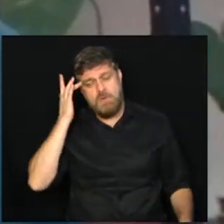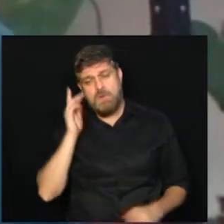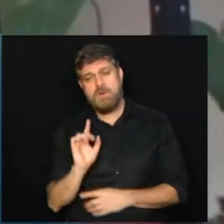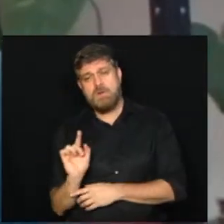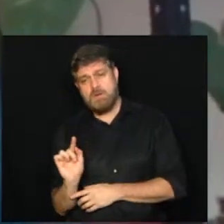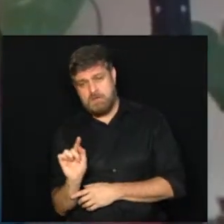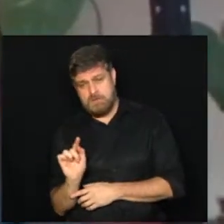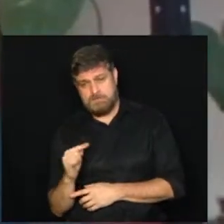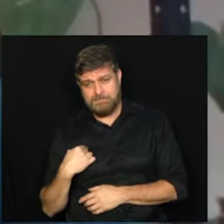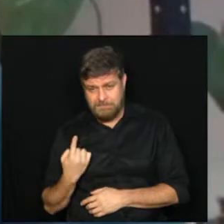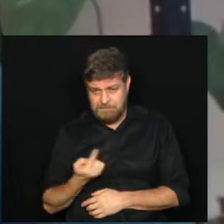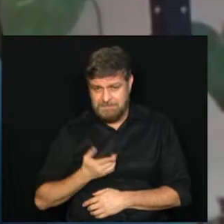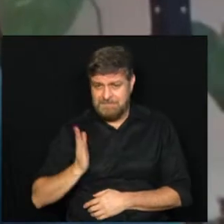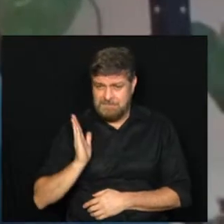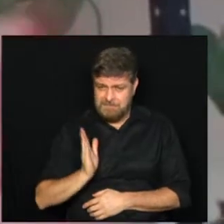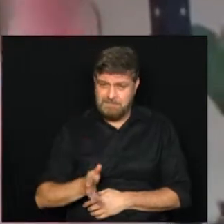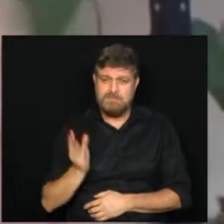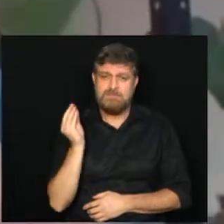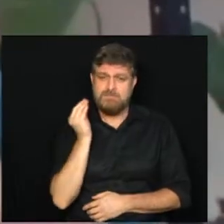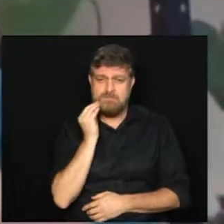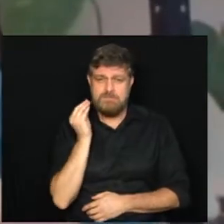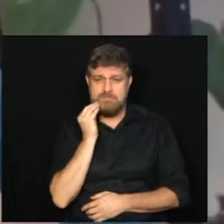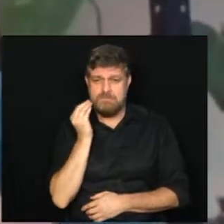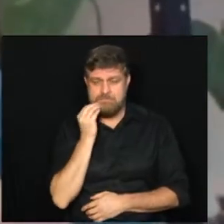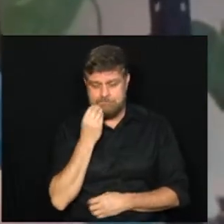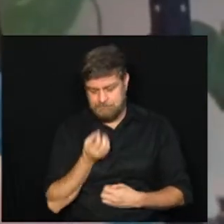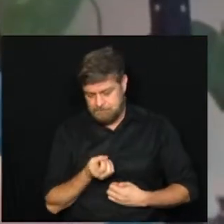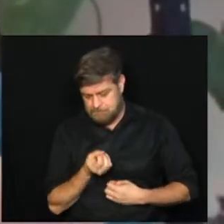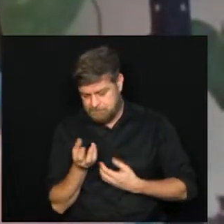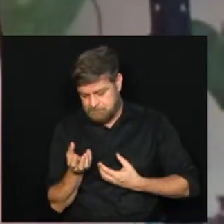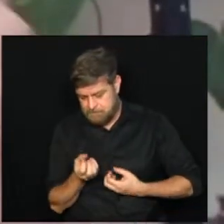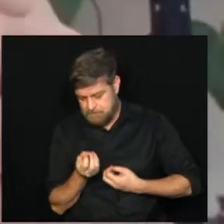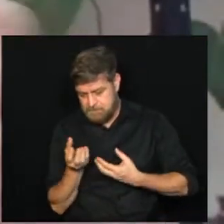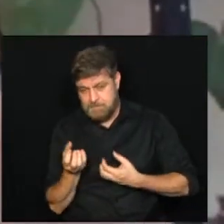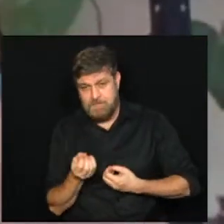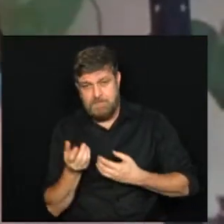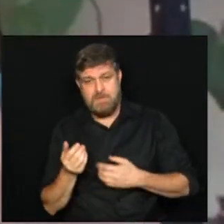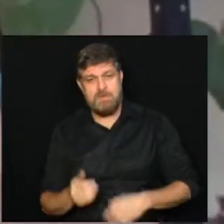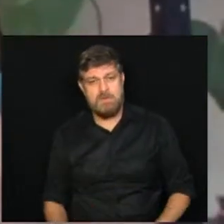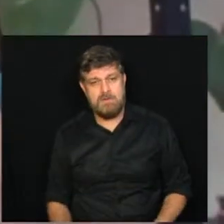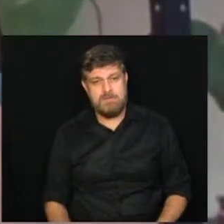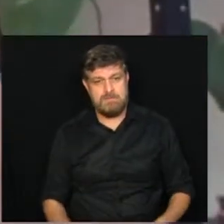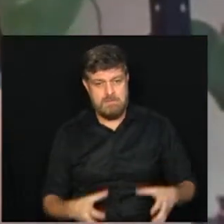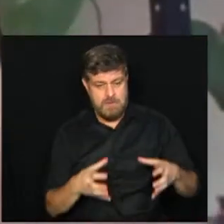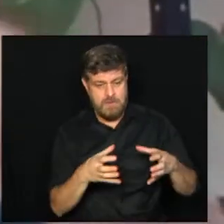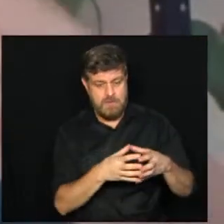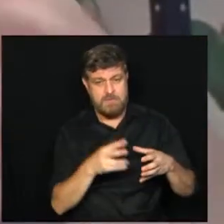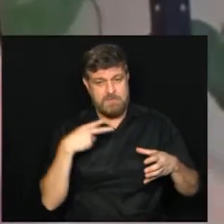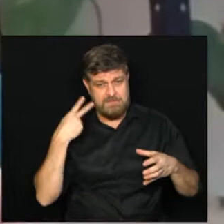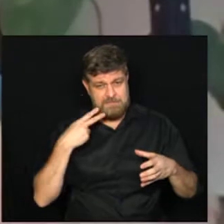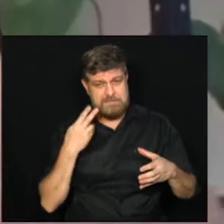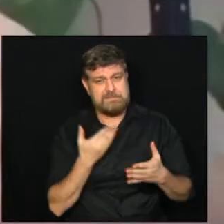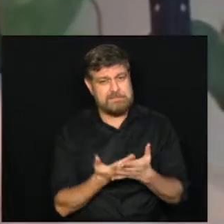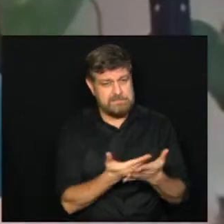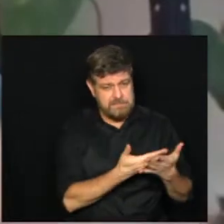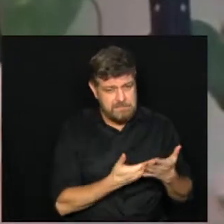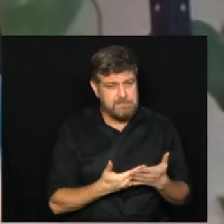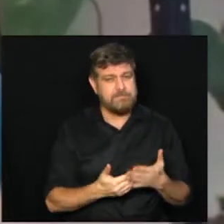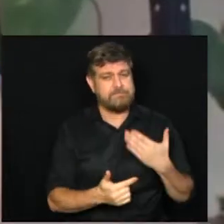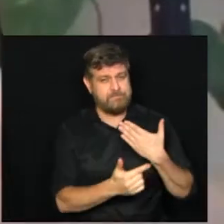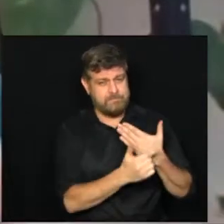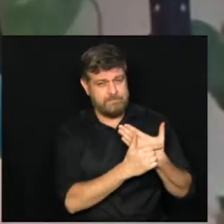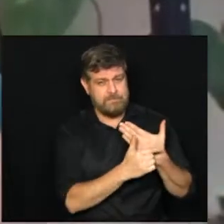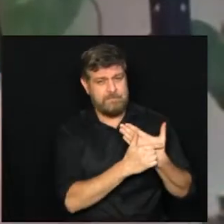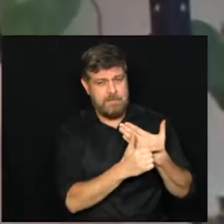nós já tivemos oportunidade de falar um pouco a respeito do papel dessa comissão, várias vezes,